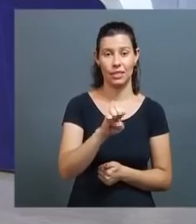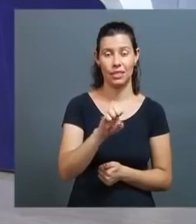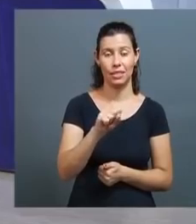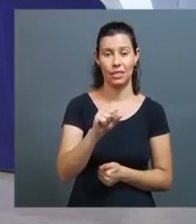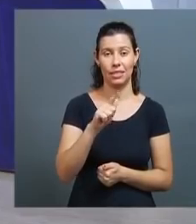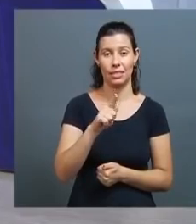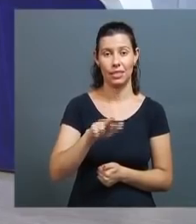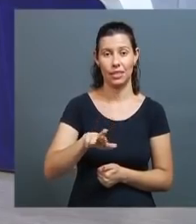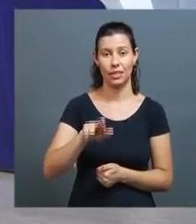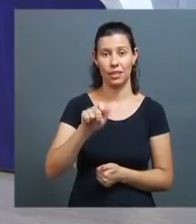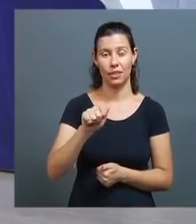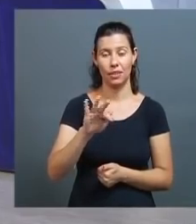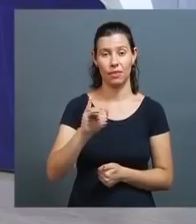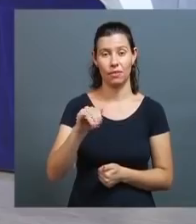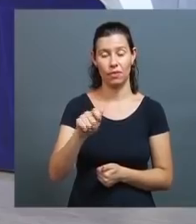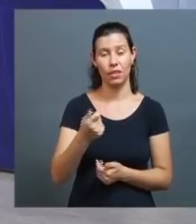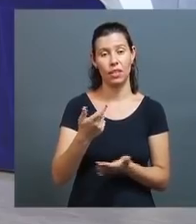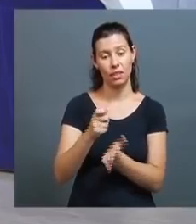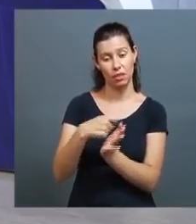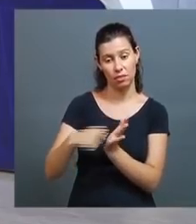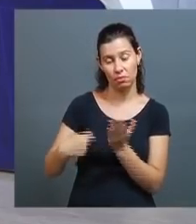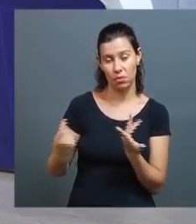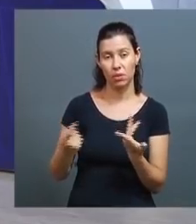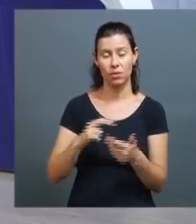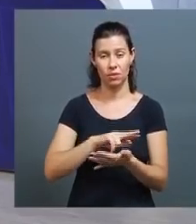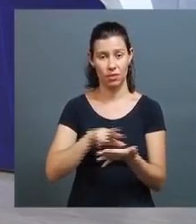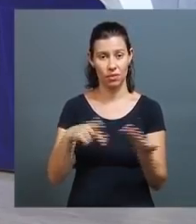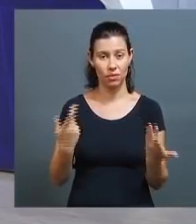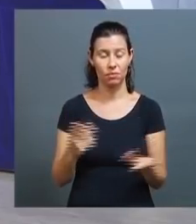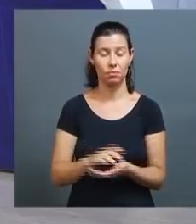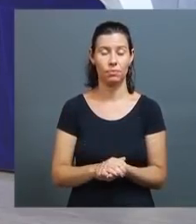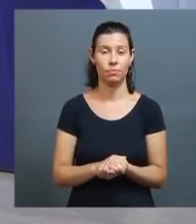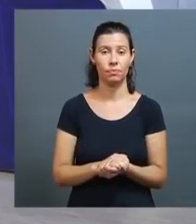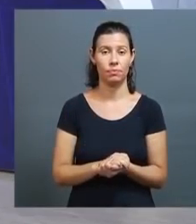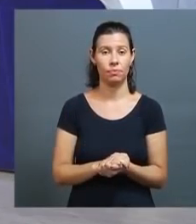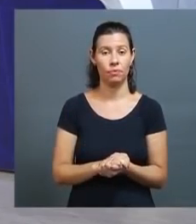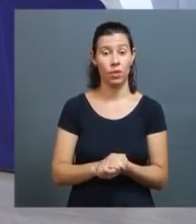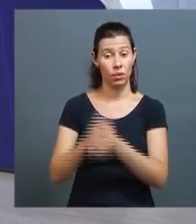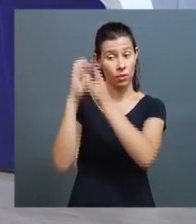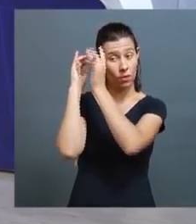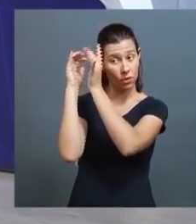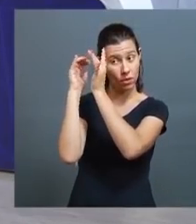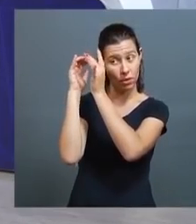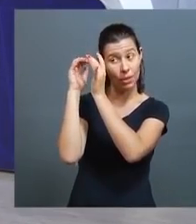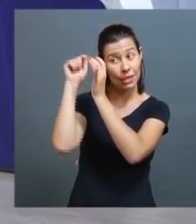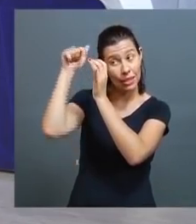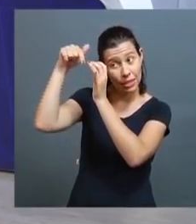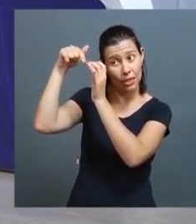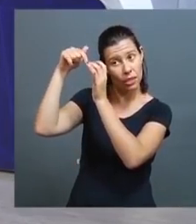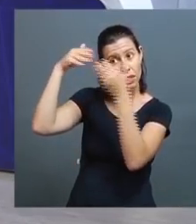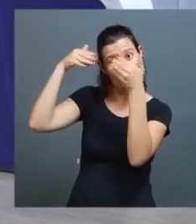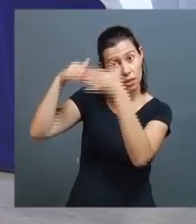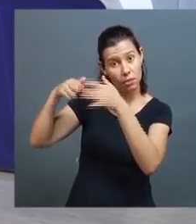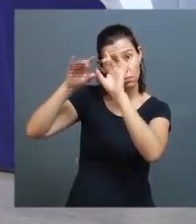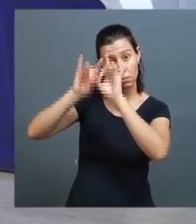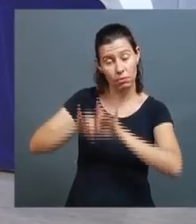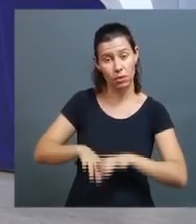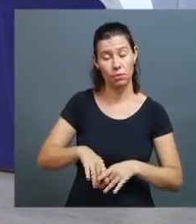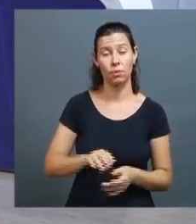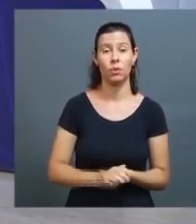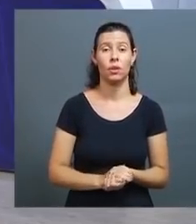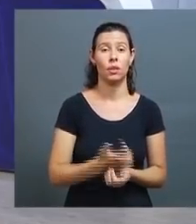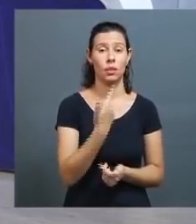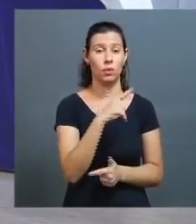que seria mais relacionada à coordenação motora. Então, essas são áreas cerebrais muito específicas, mas nós também temos outras